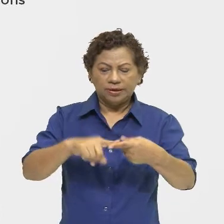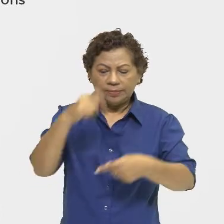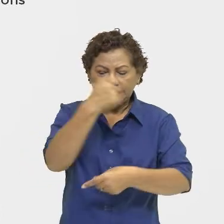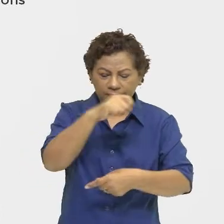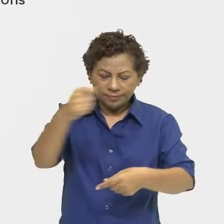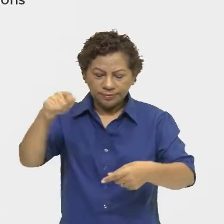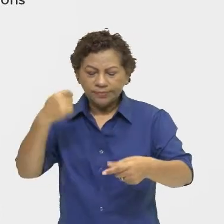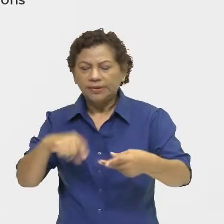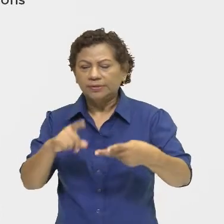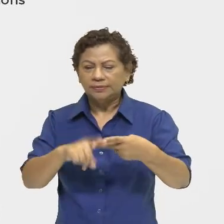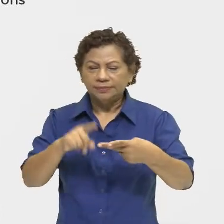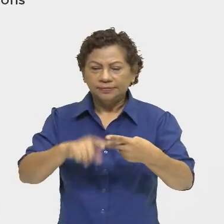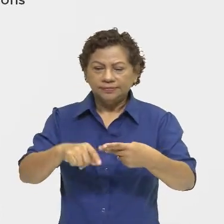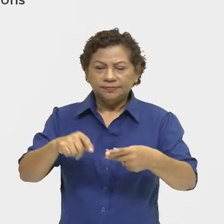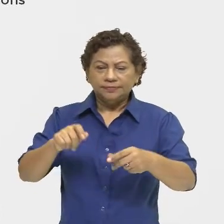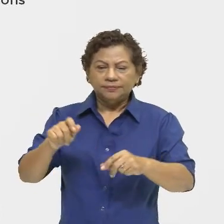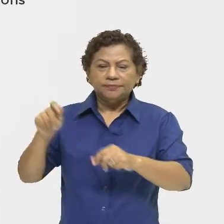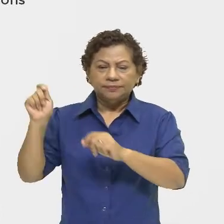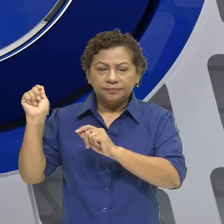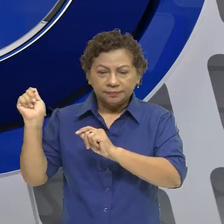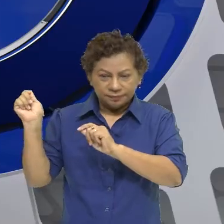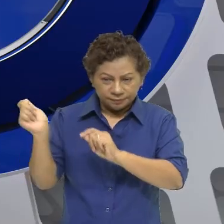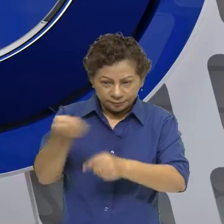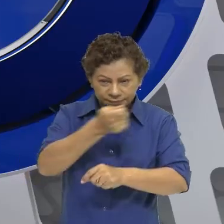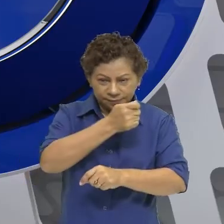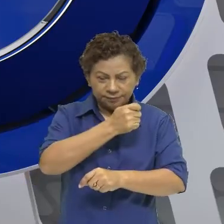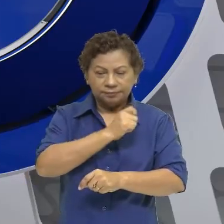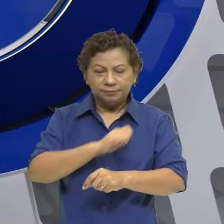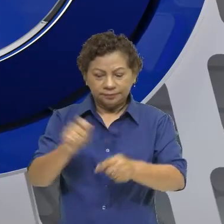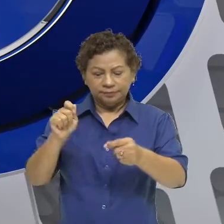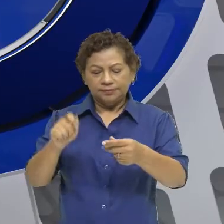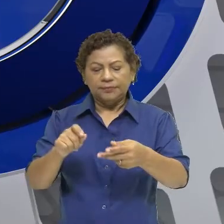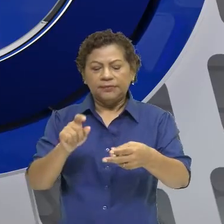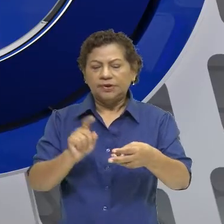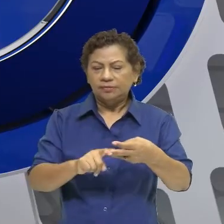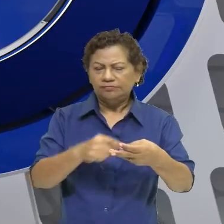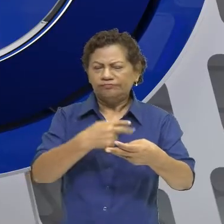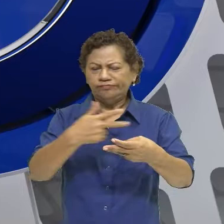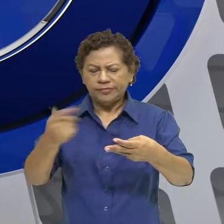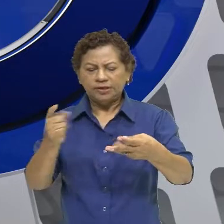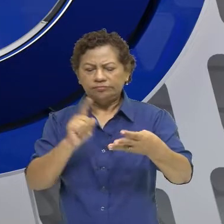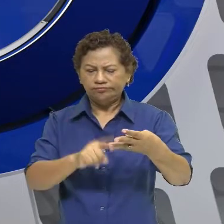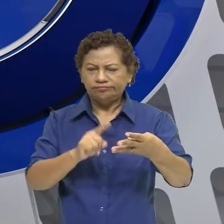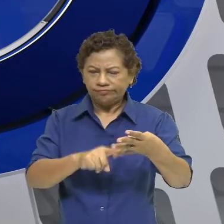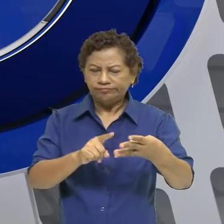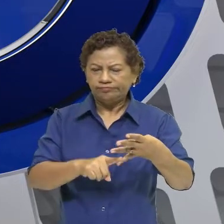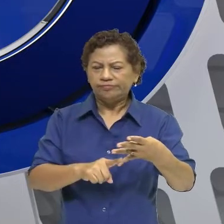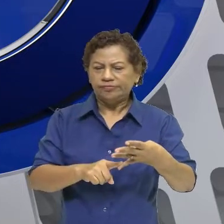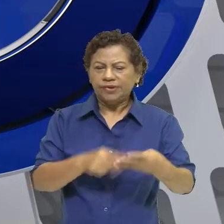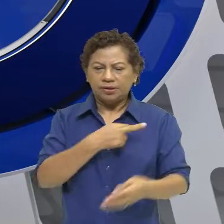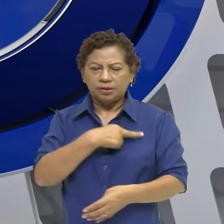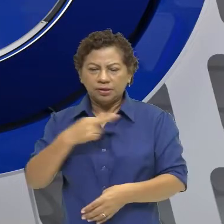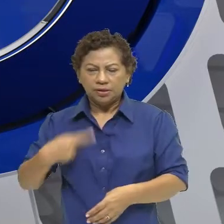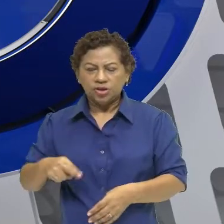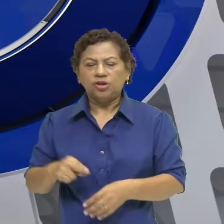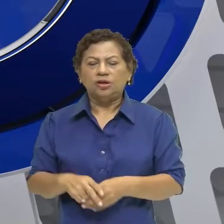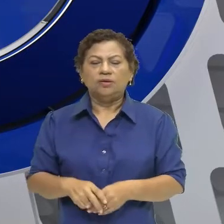a quimbanda e o catimbó. Justamente o que a professora Isabel contou para a gente. Eles